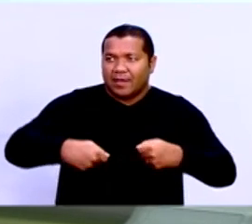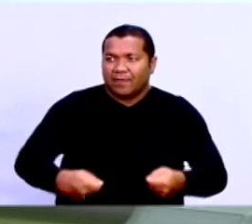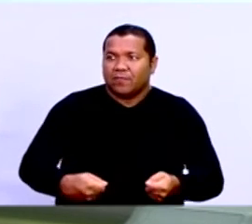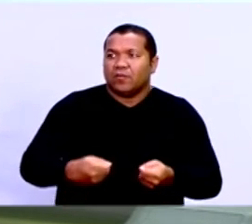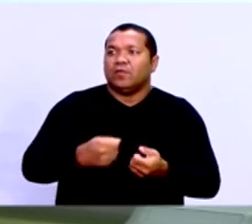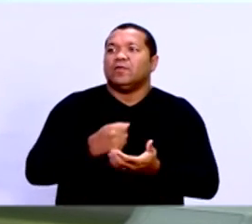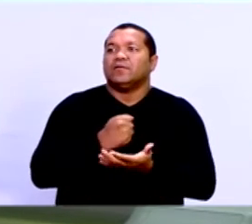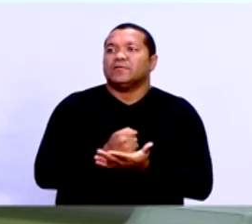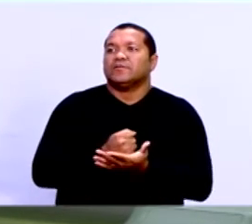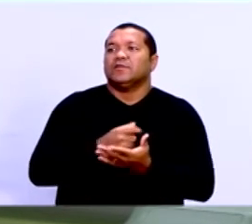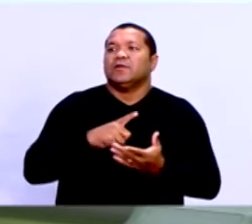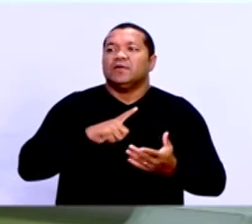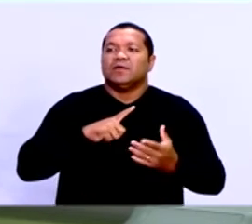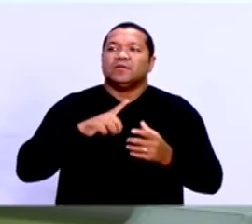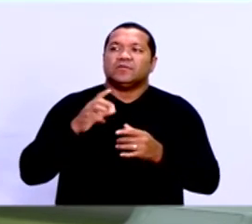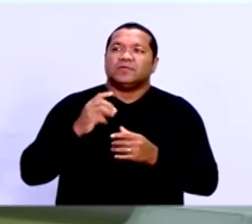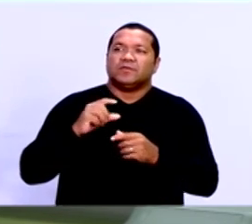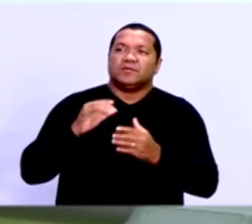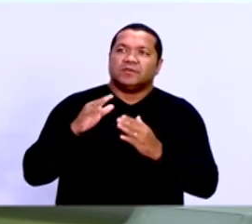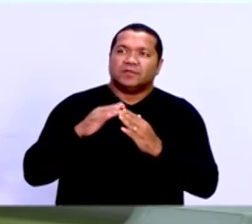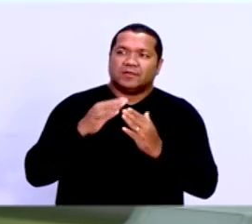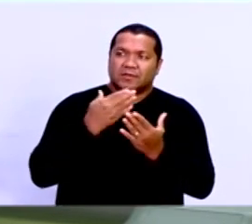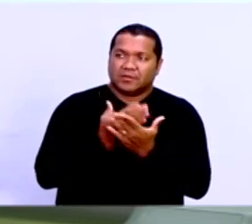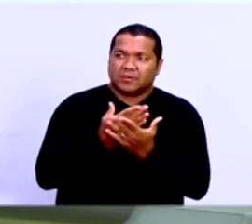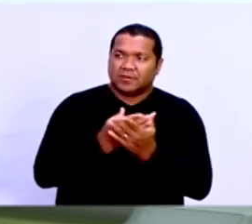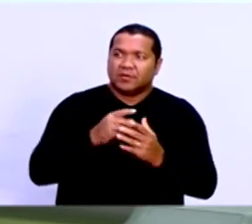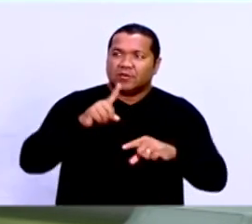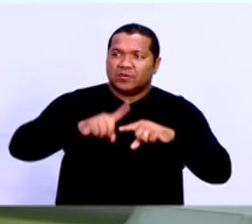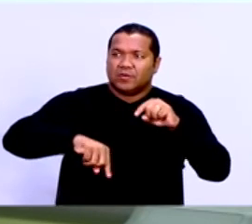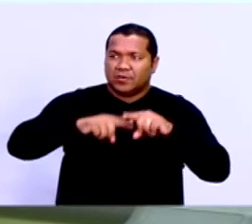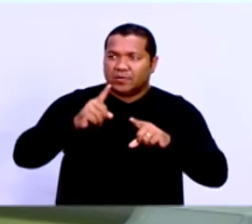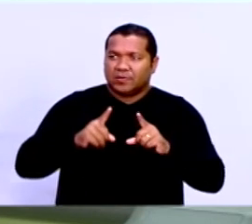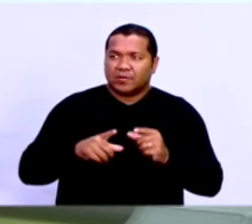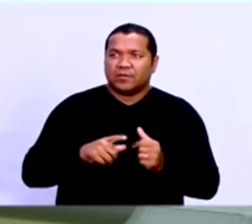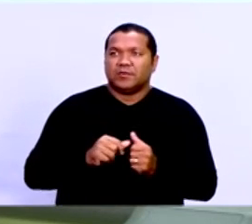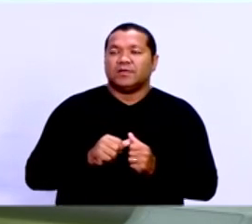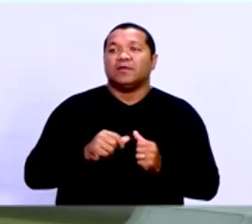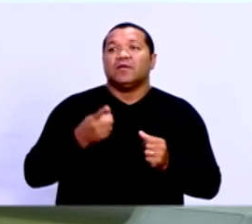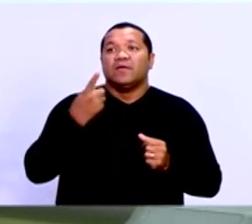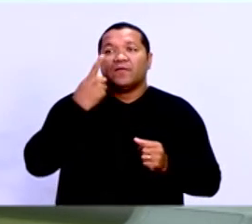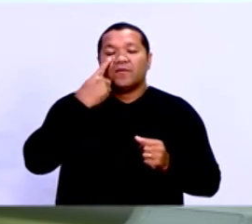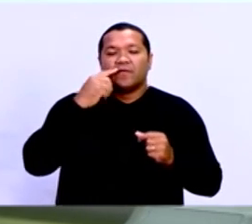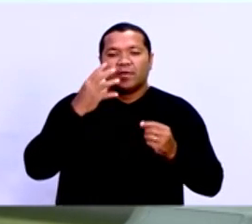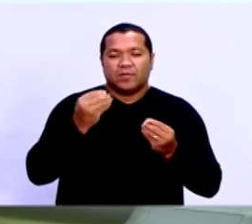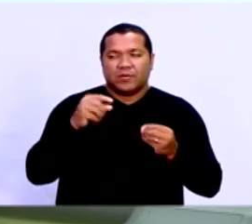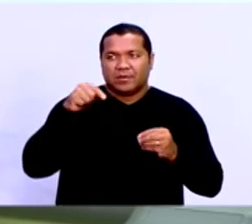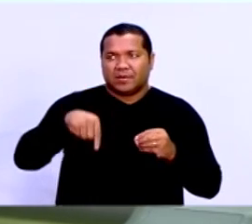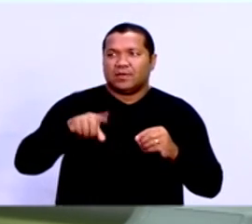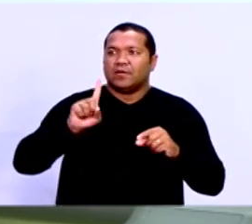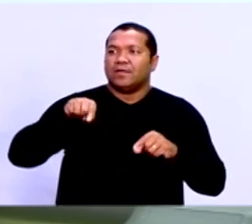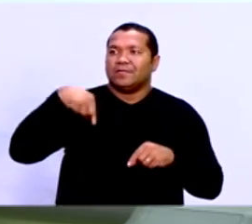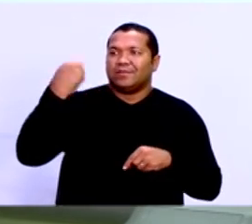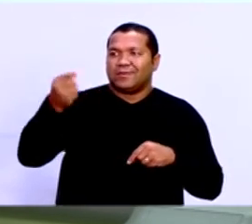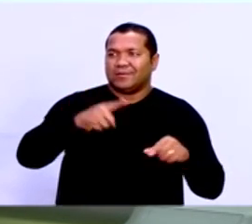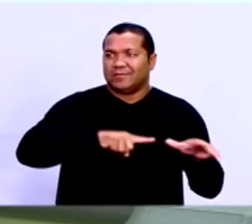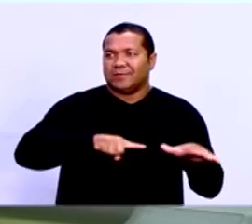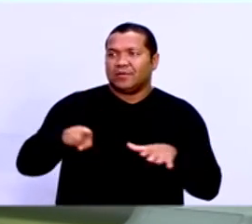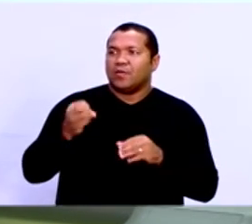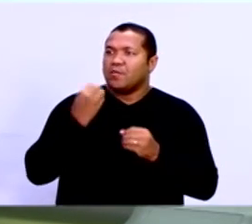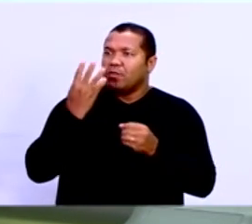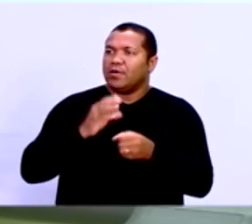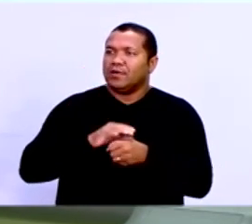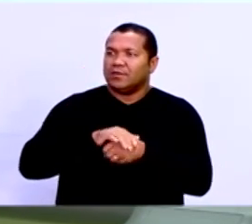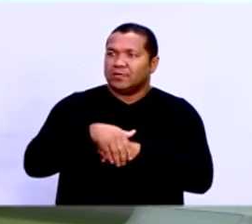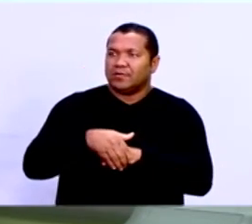orientada a objetos nós vamos ver bastante aqui nas nossas aulas estão até a próxima semana tem uma boa